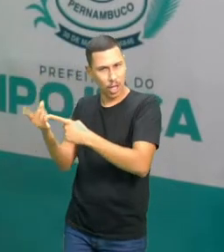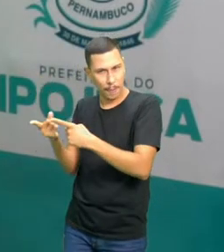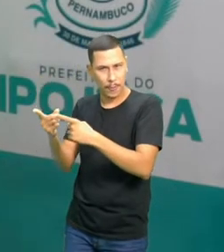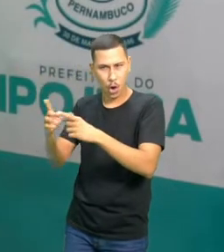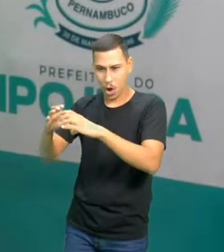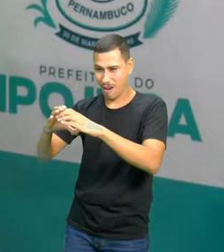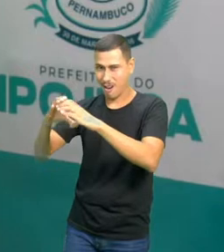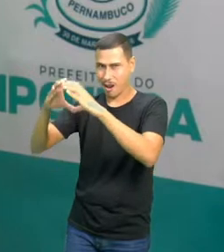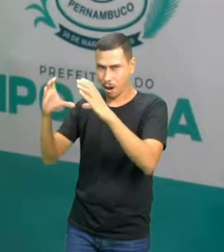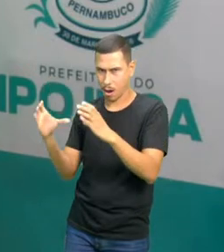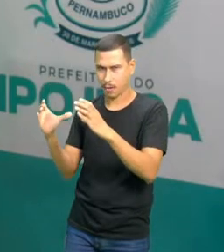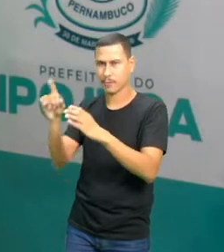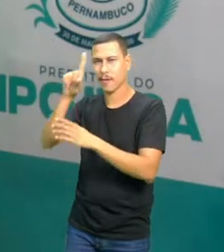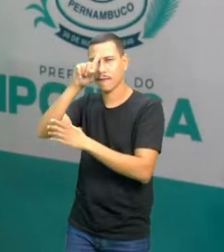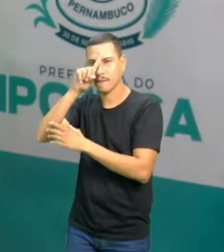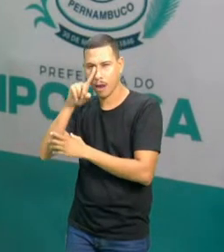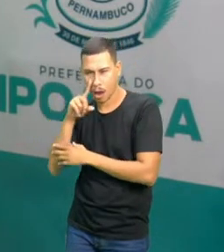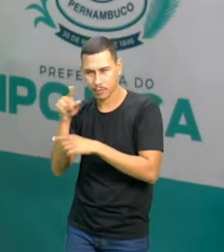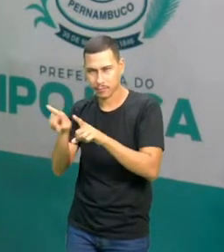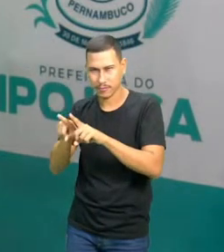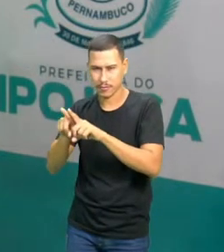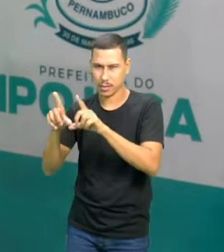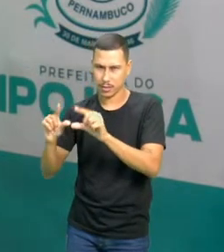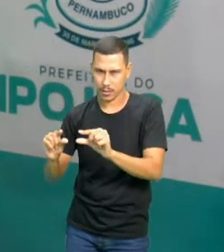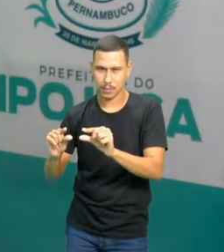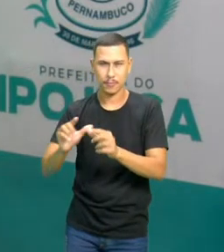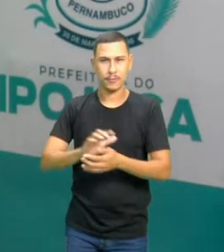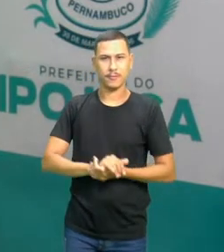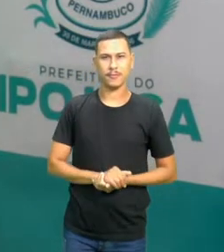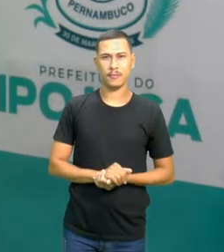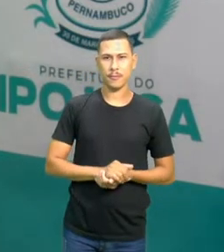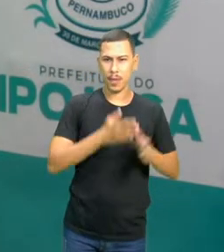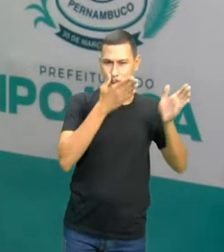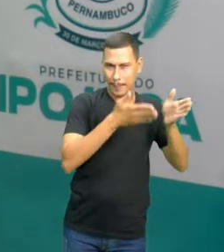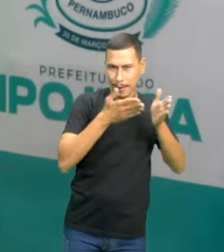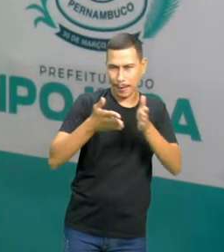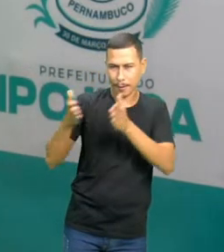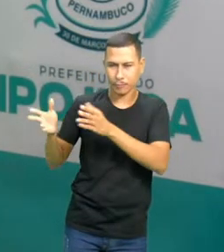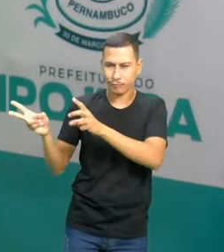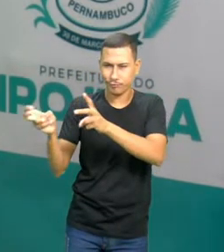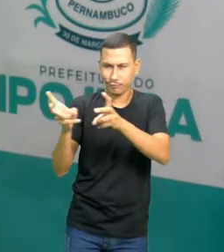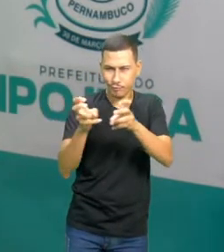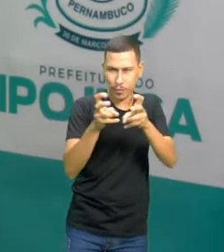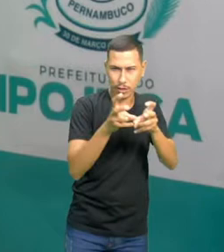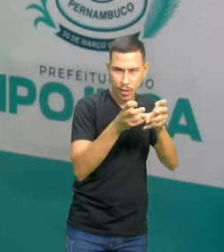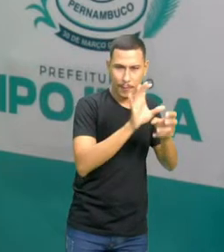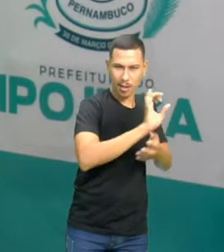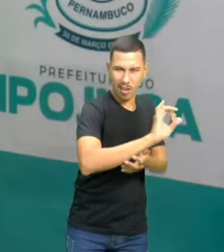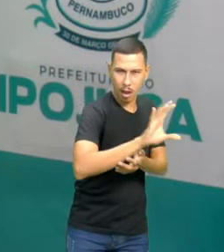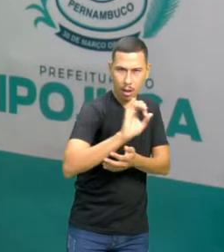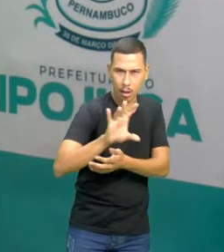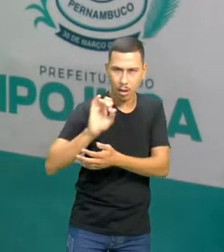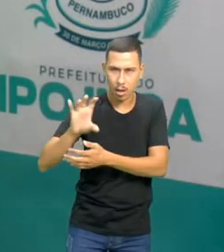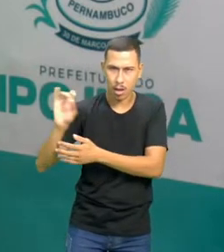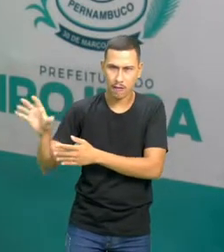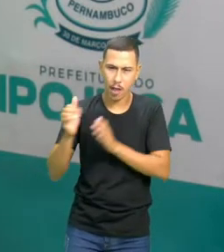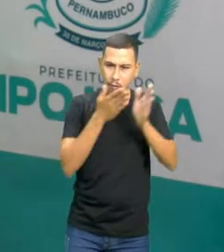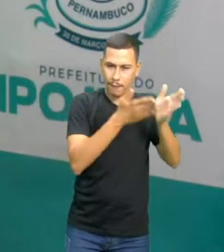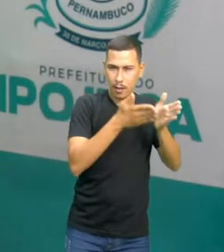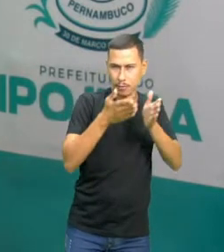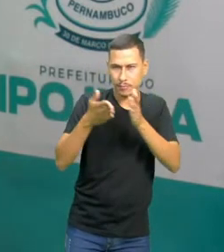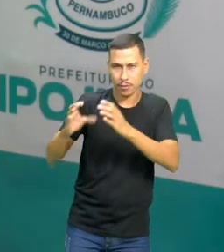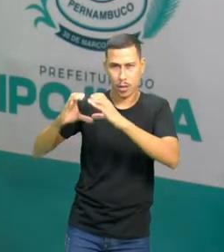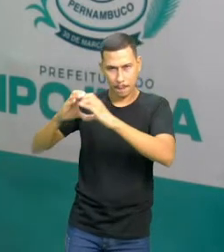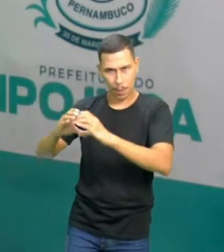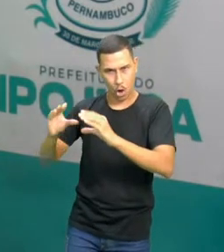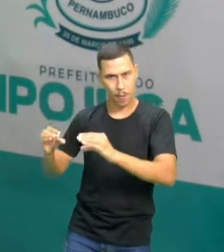amarela achatada também. Portanto, percebam que a cada intervalo das bolas maiores,